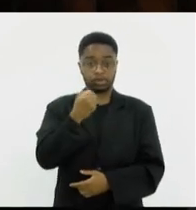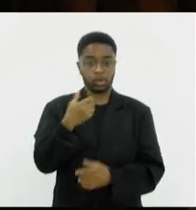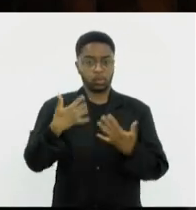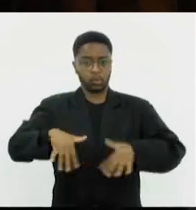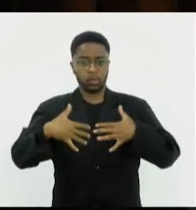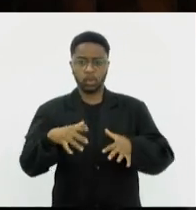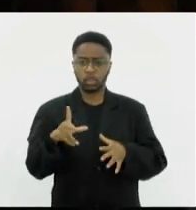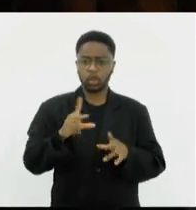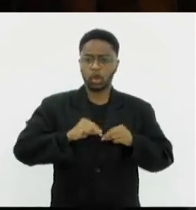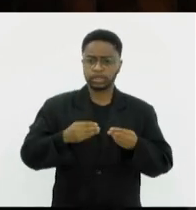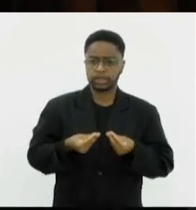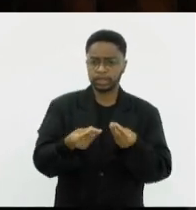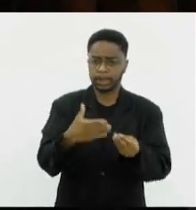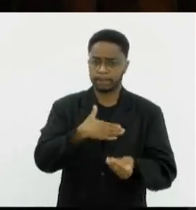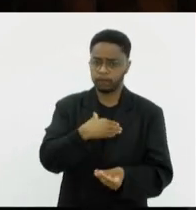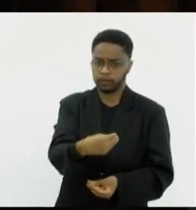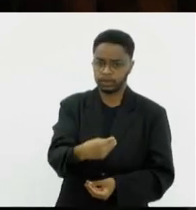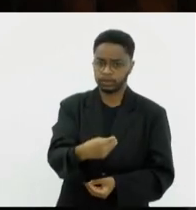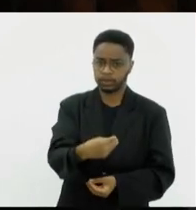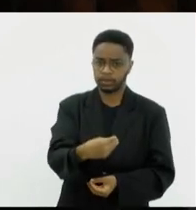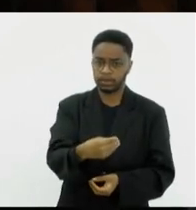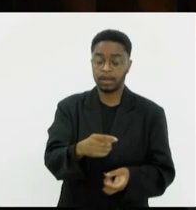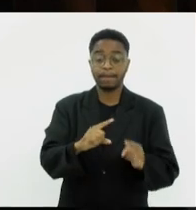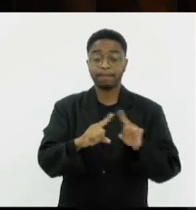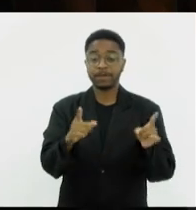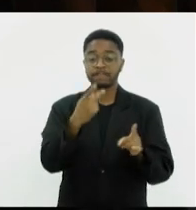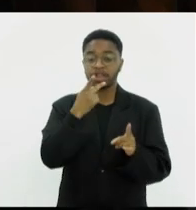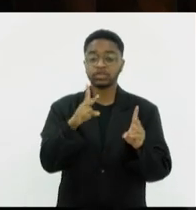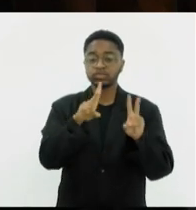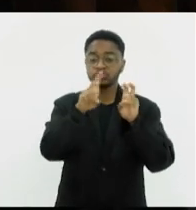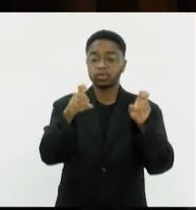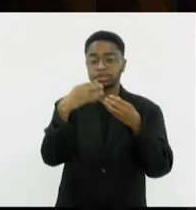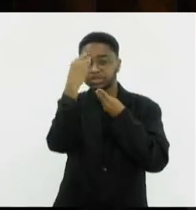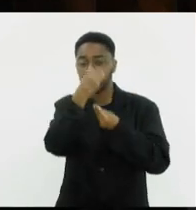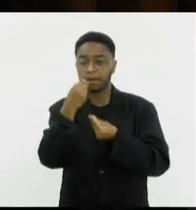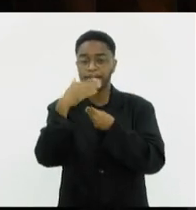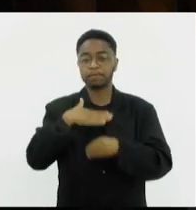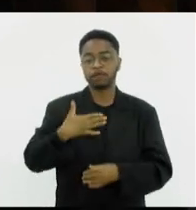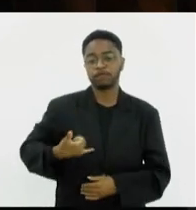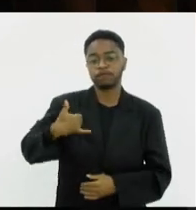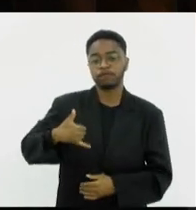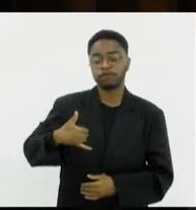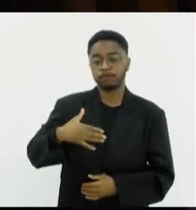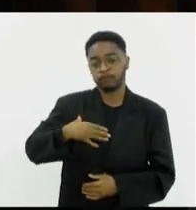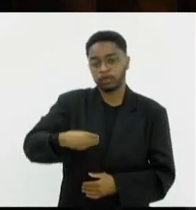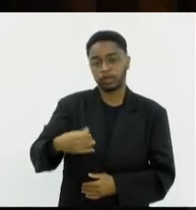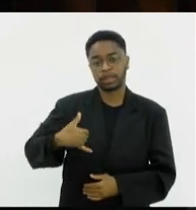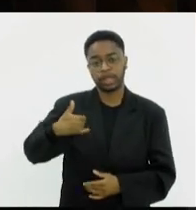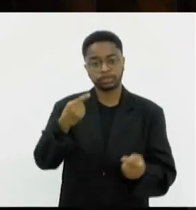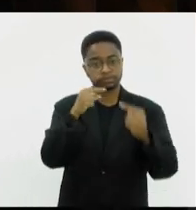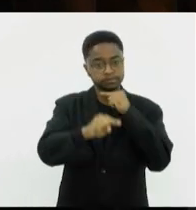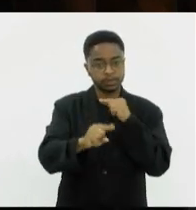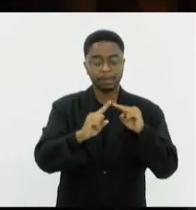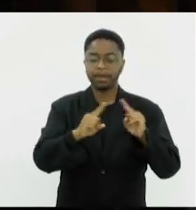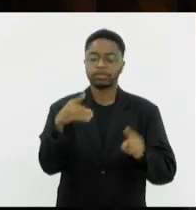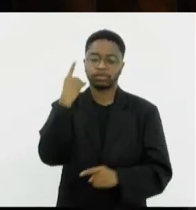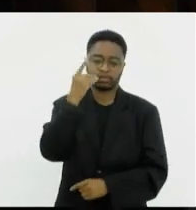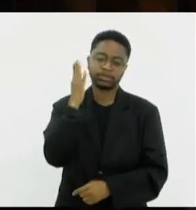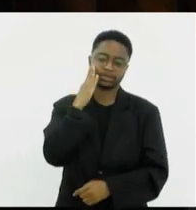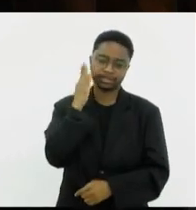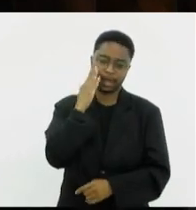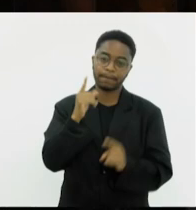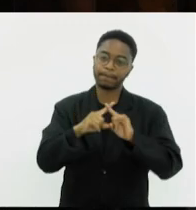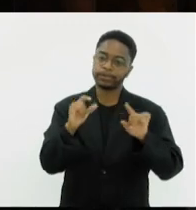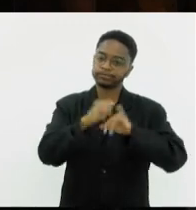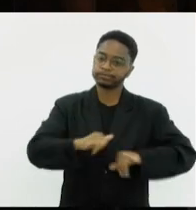vou passar isso para o meu filho? Mas isso aborda a sexualidade, meu filho ainda não está nessa idade. O deputado sabe, mas ele